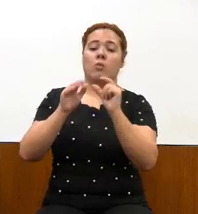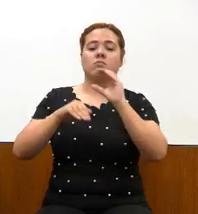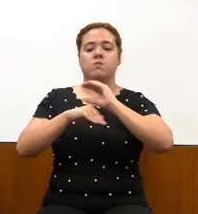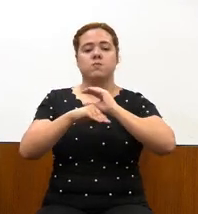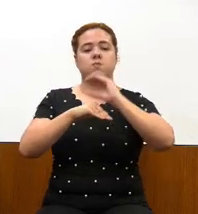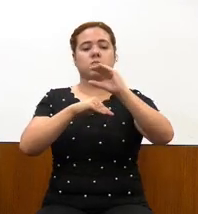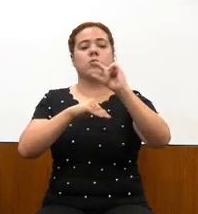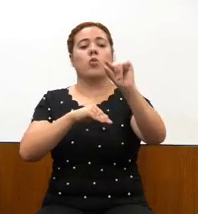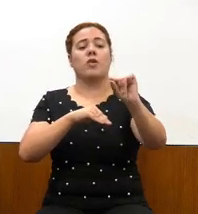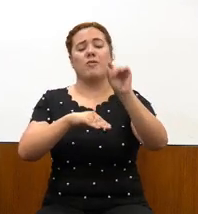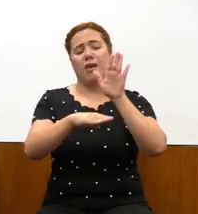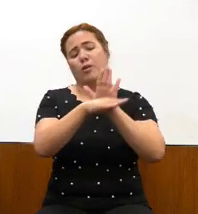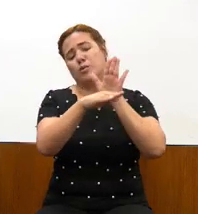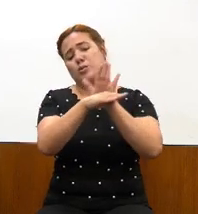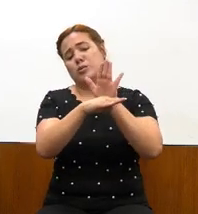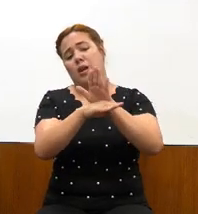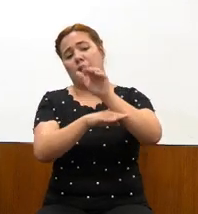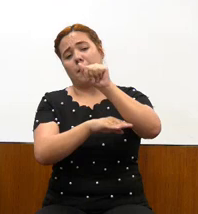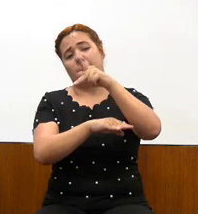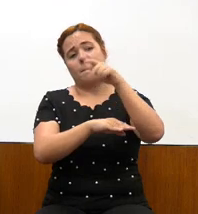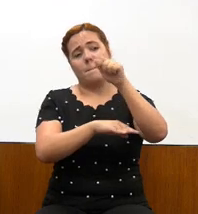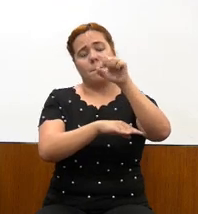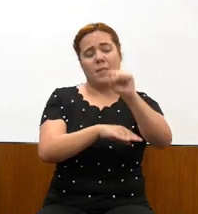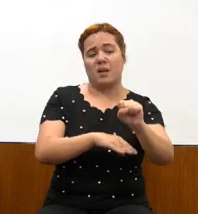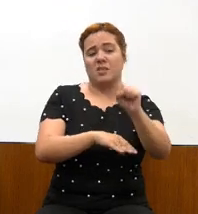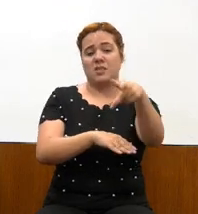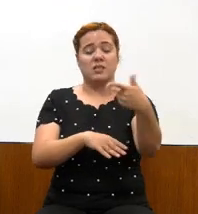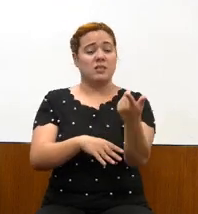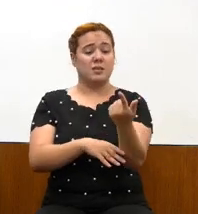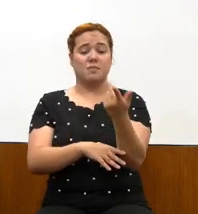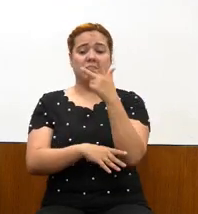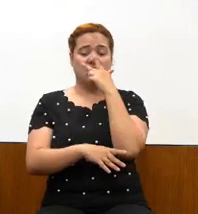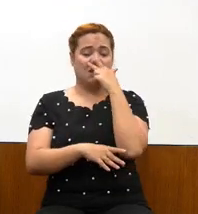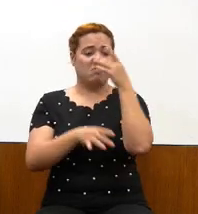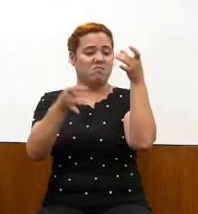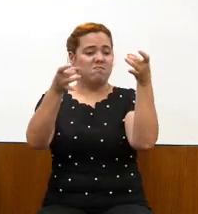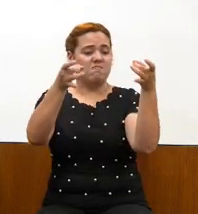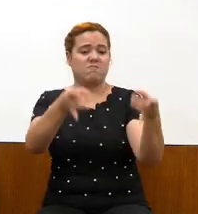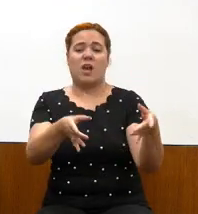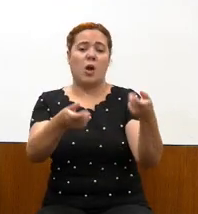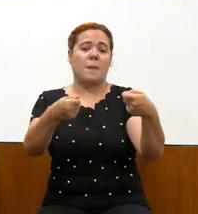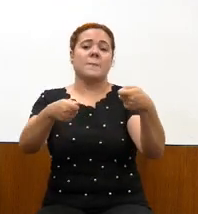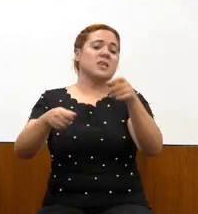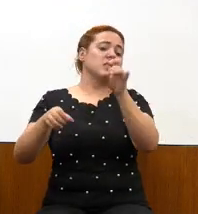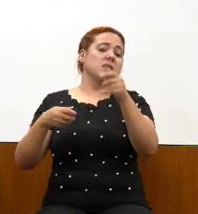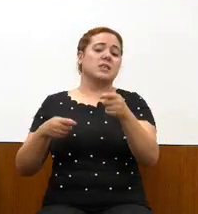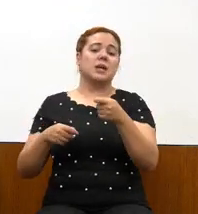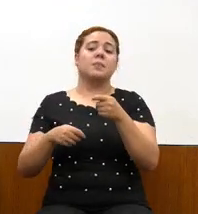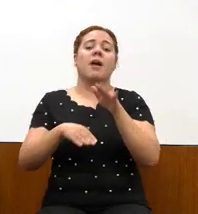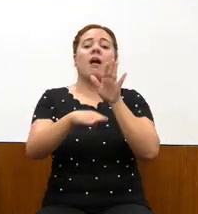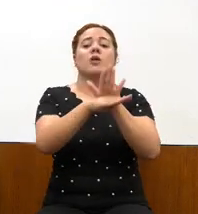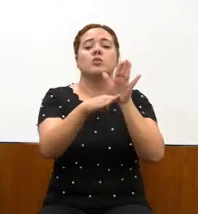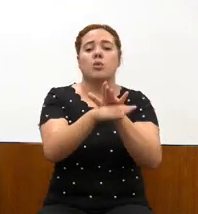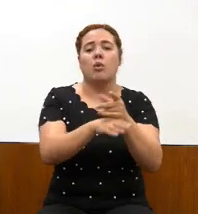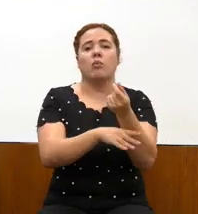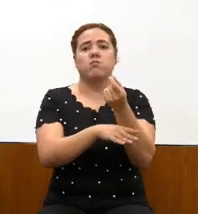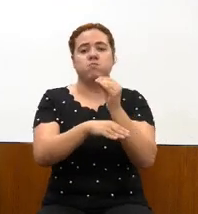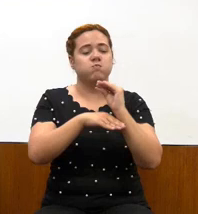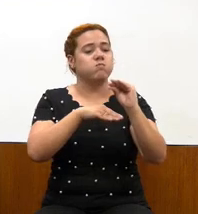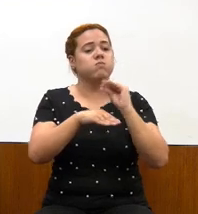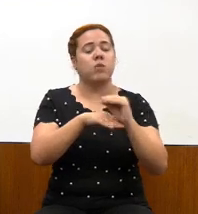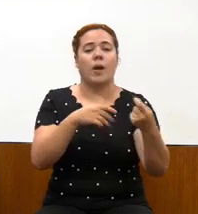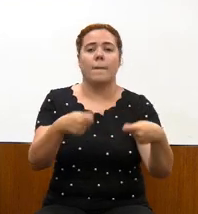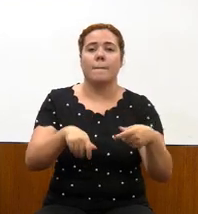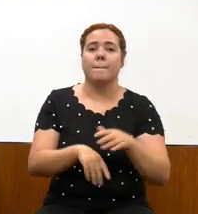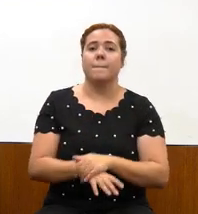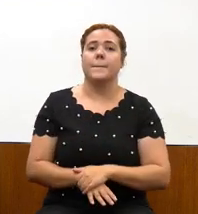o trabalho das APAES, que sempre ficam à mercê de doações. E ontem foi o Dia Nacional das APAES,